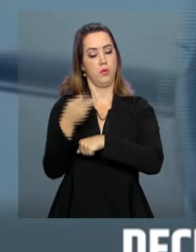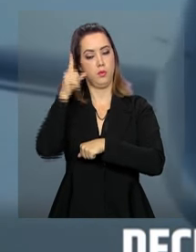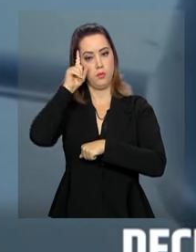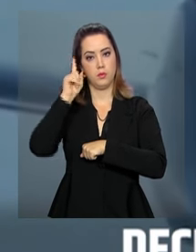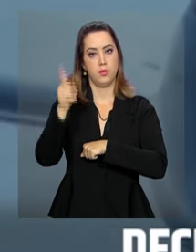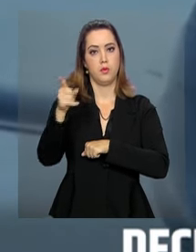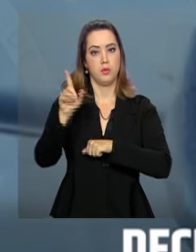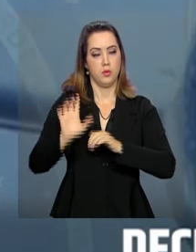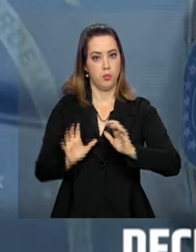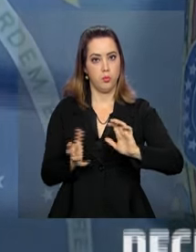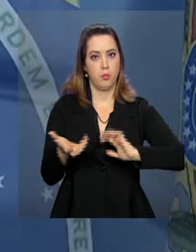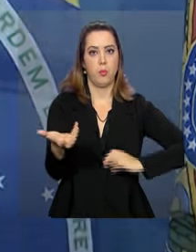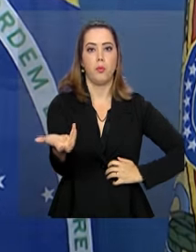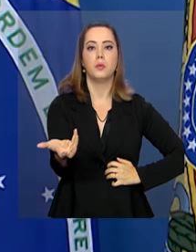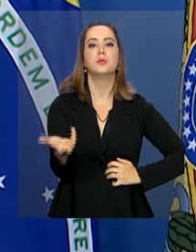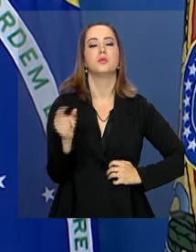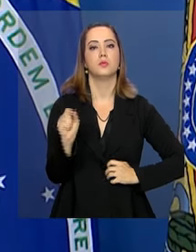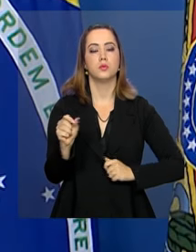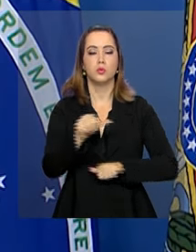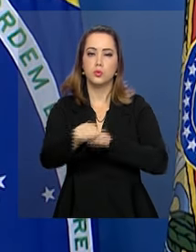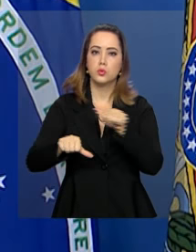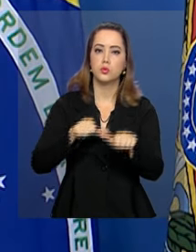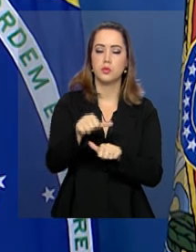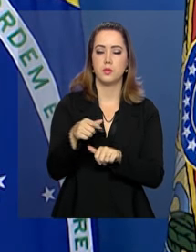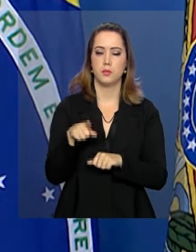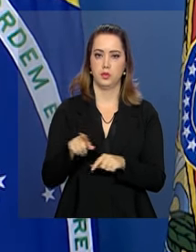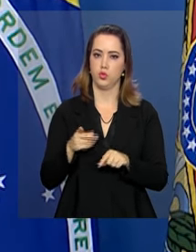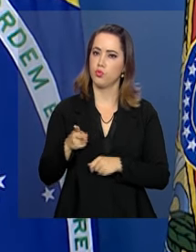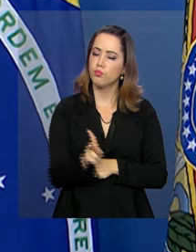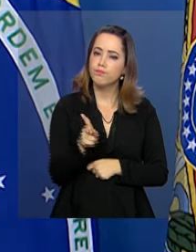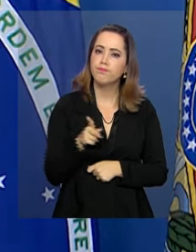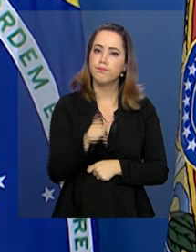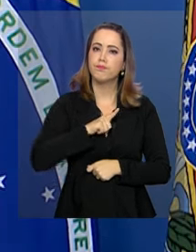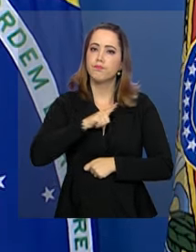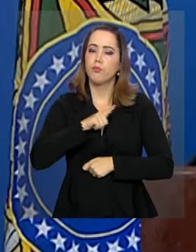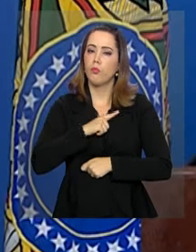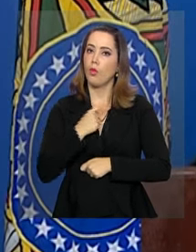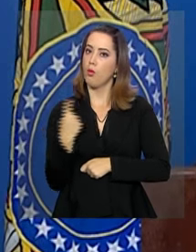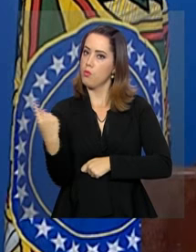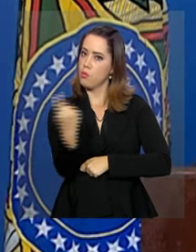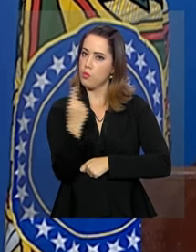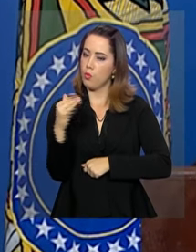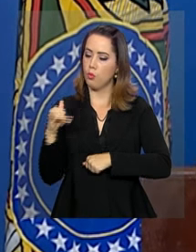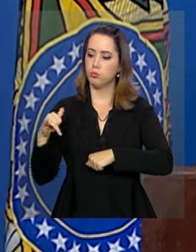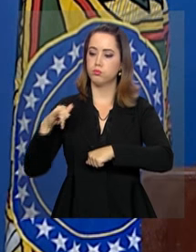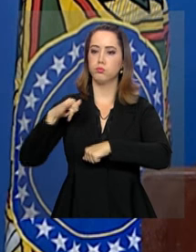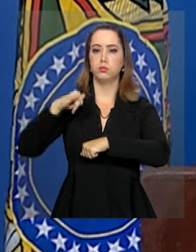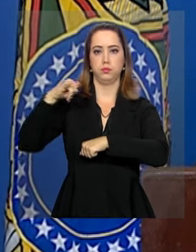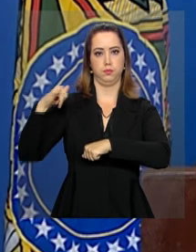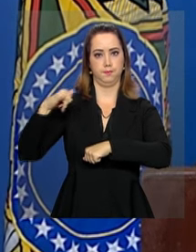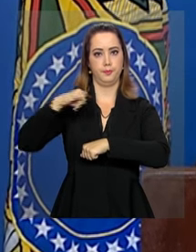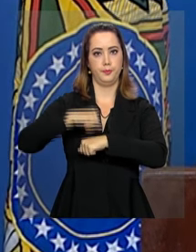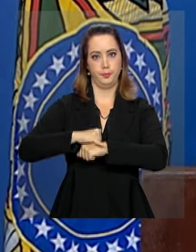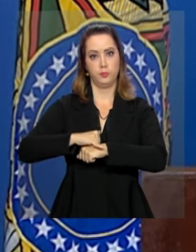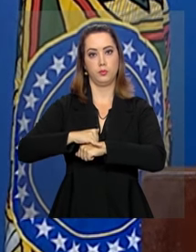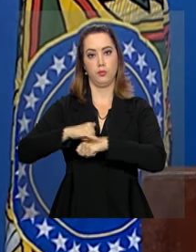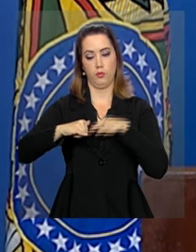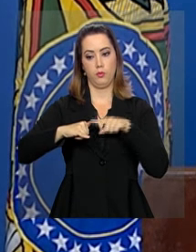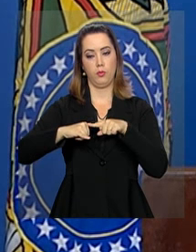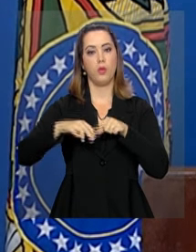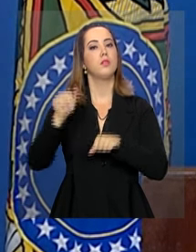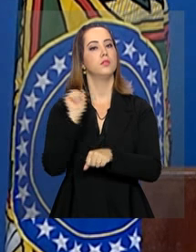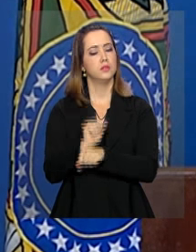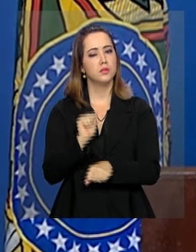órgãos para transplantes. E se mantenha permanentemente um avião no solo